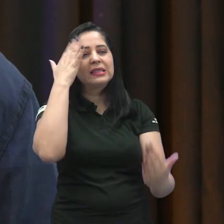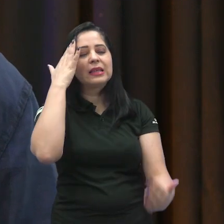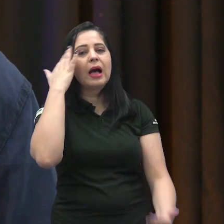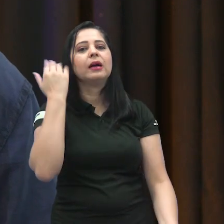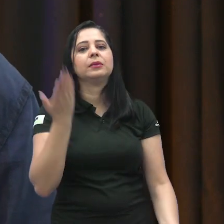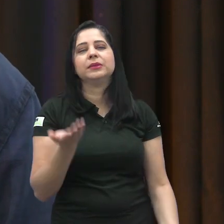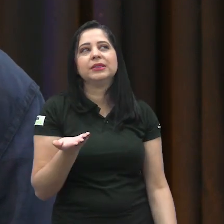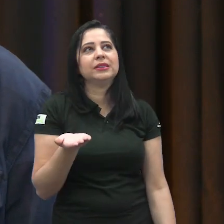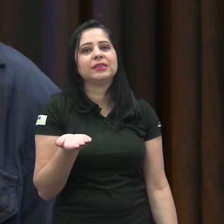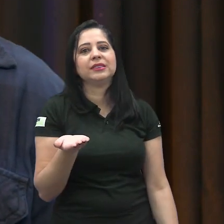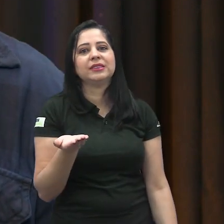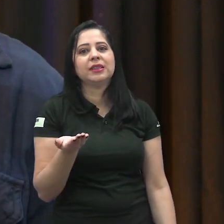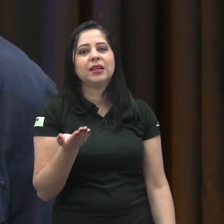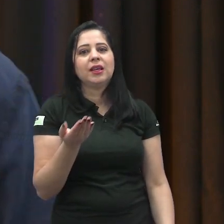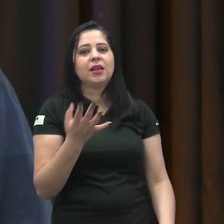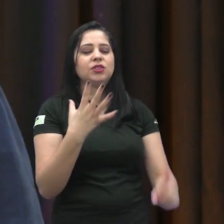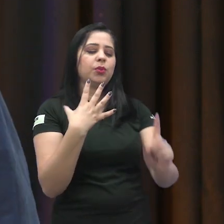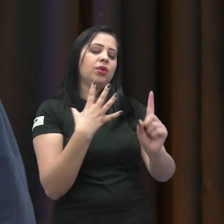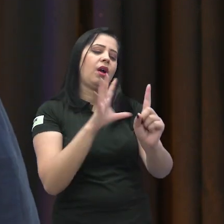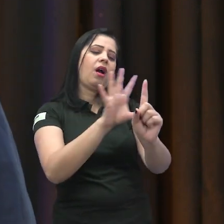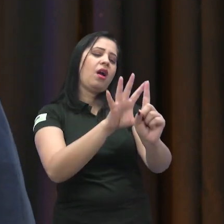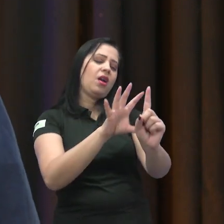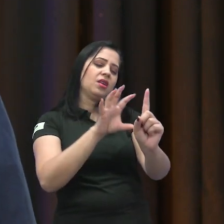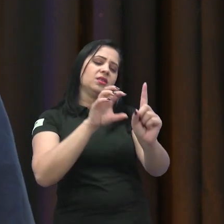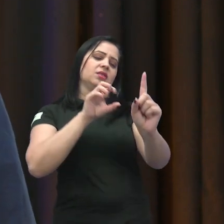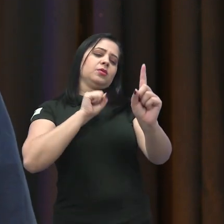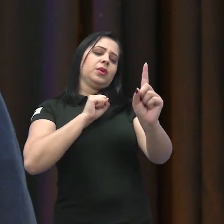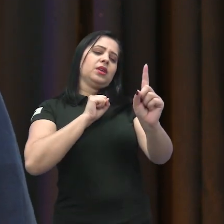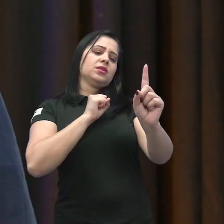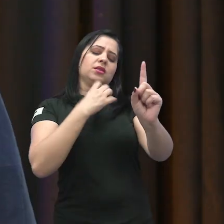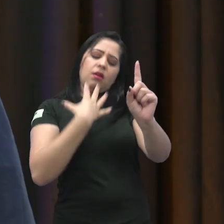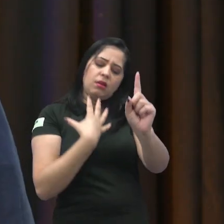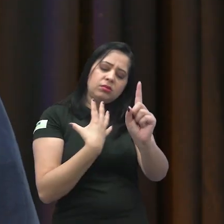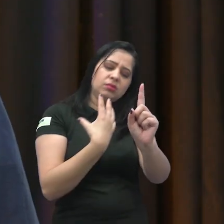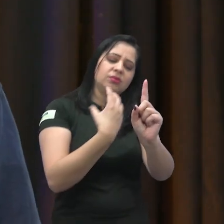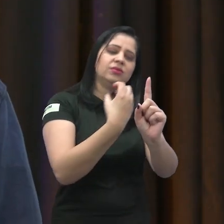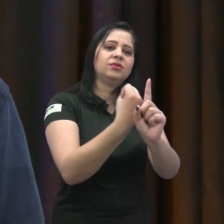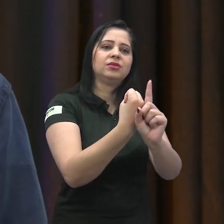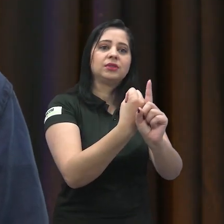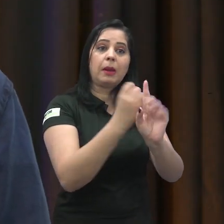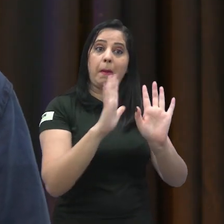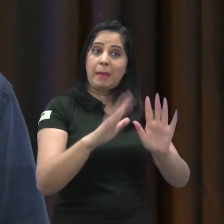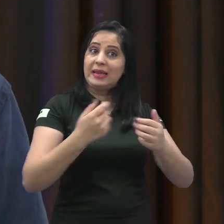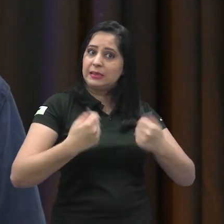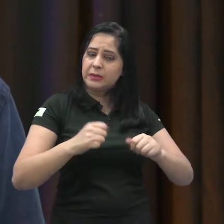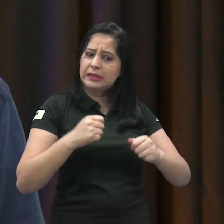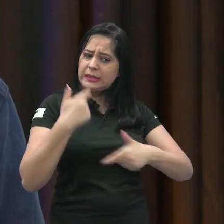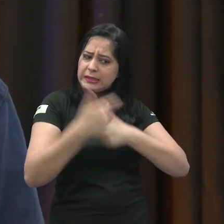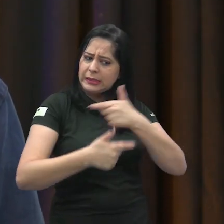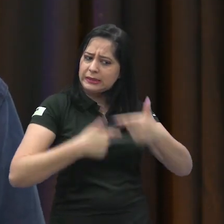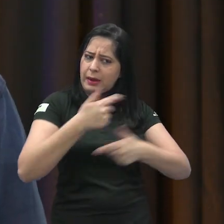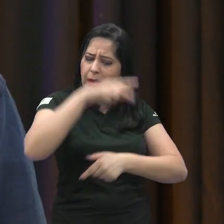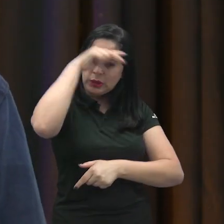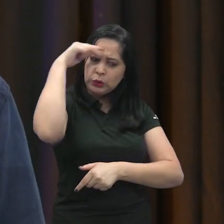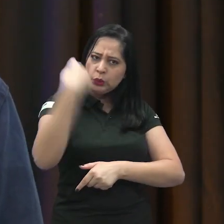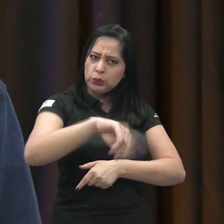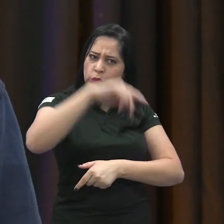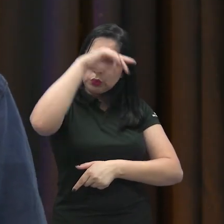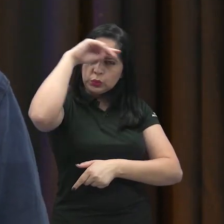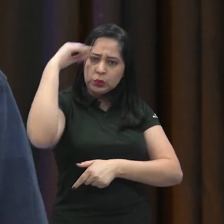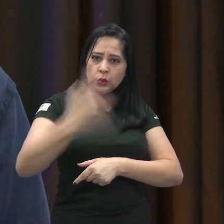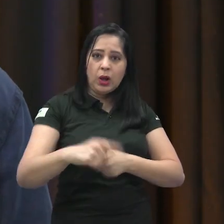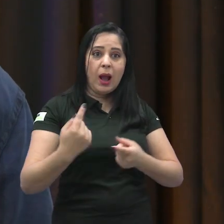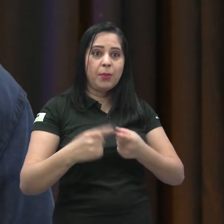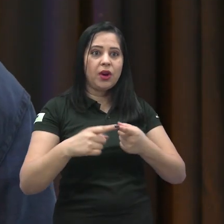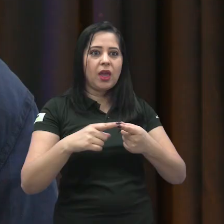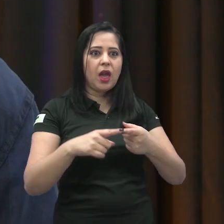aquela tal história, né? Que a inspiração, ela vem do trabalho árduo, né? Acho que quanto mais você trabalha,